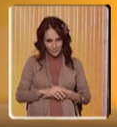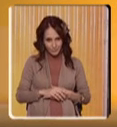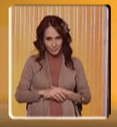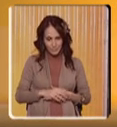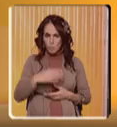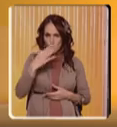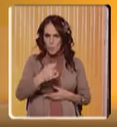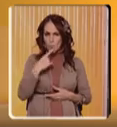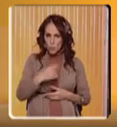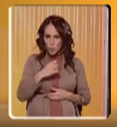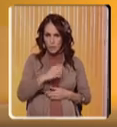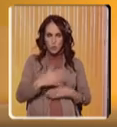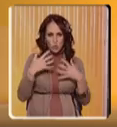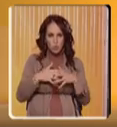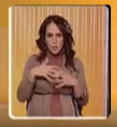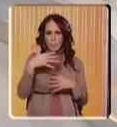próxima questão.